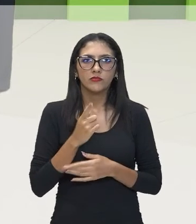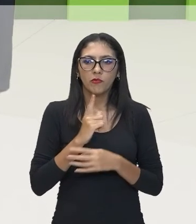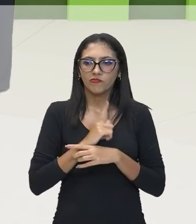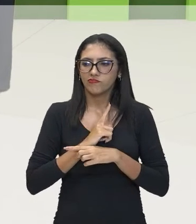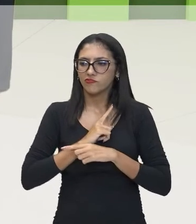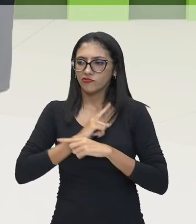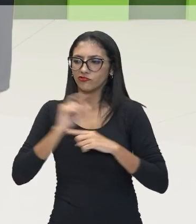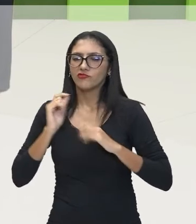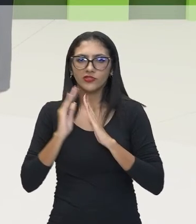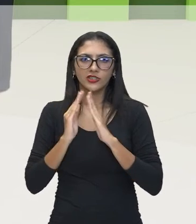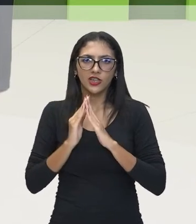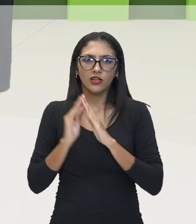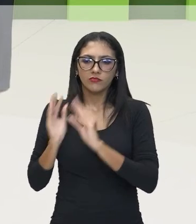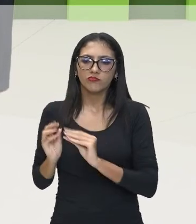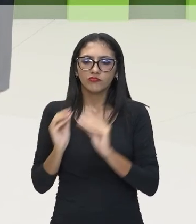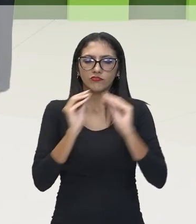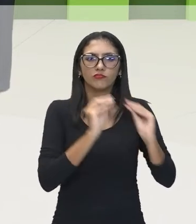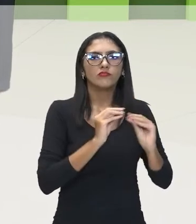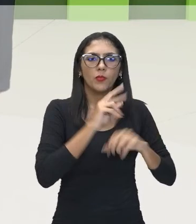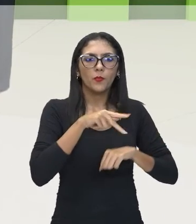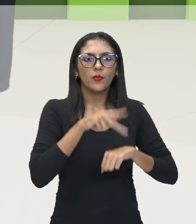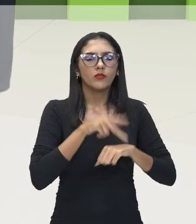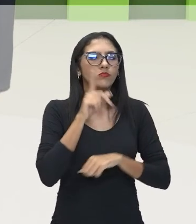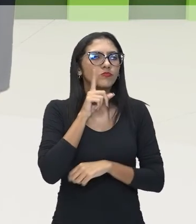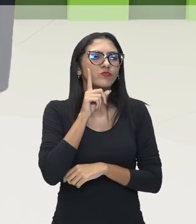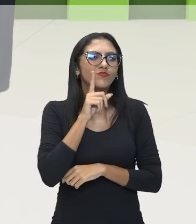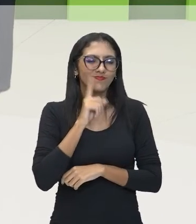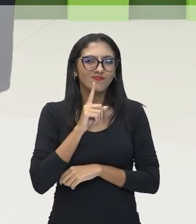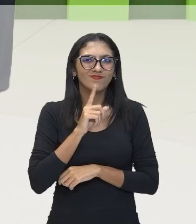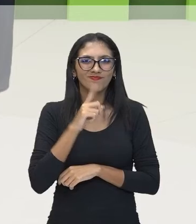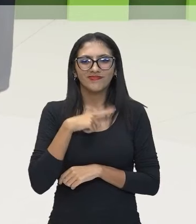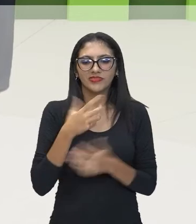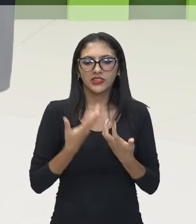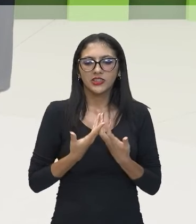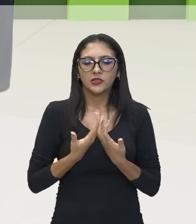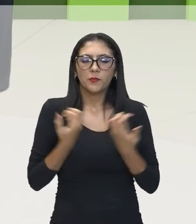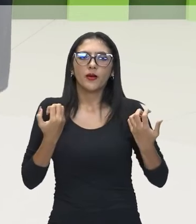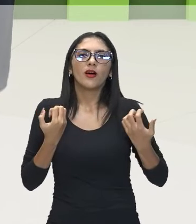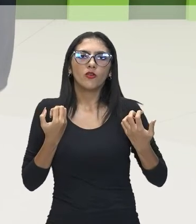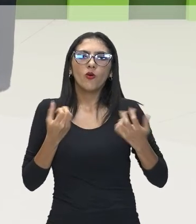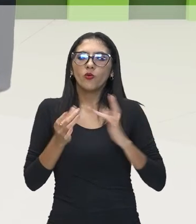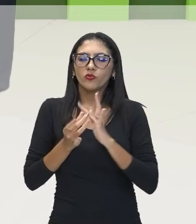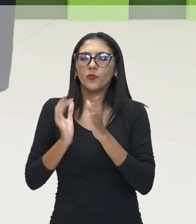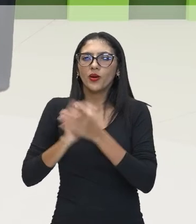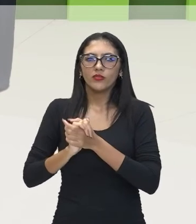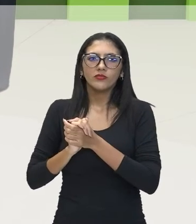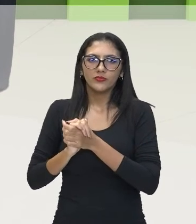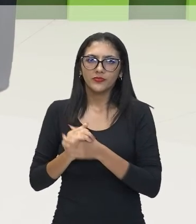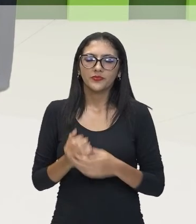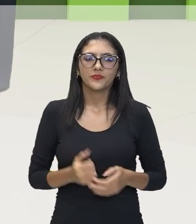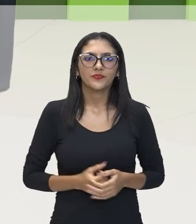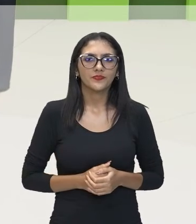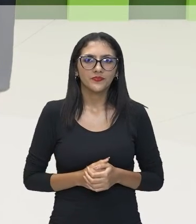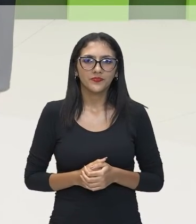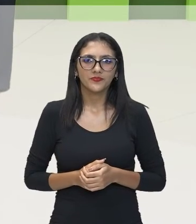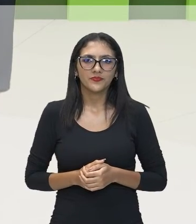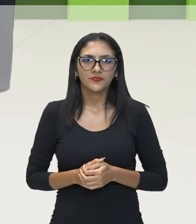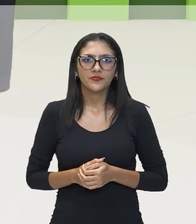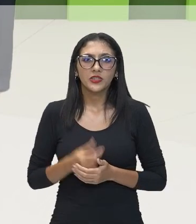migrando para os Estados Unidos depois que ela se separou, né, desse marido armamentista, tá? O